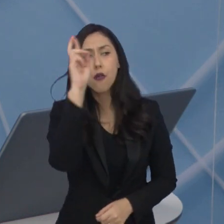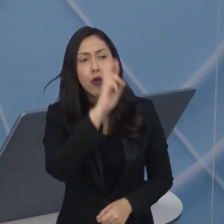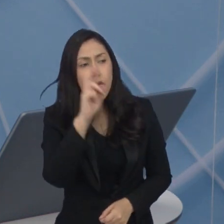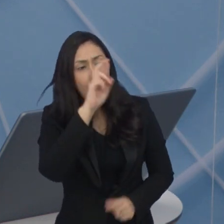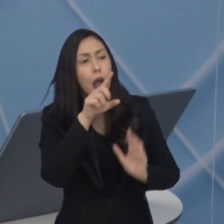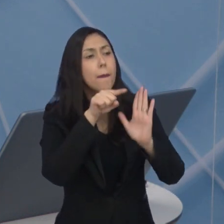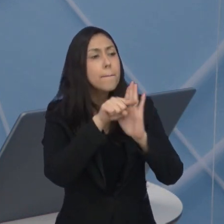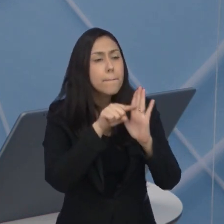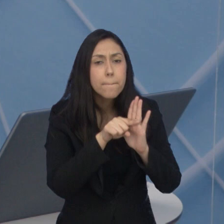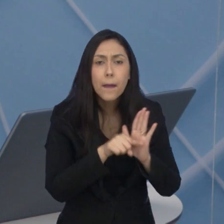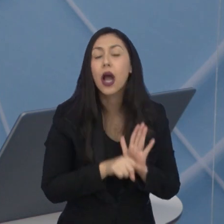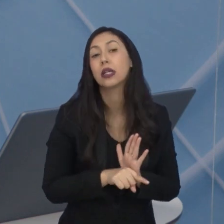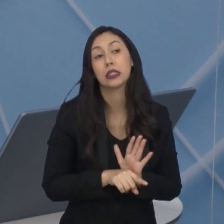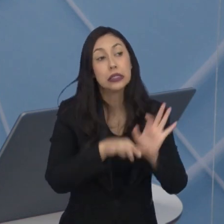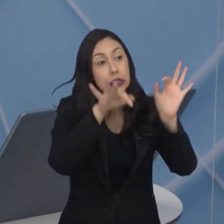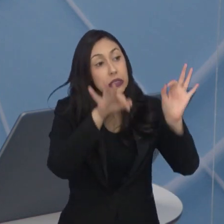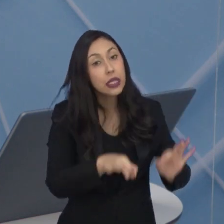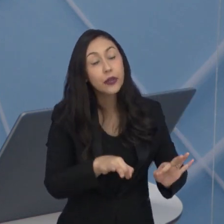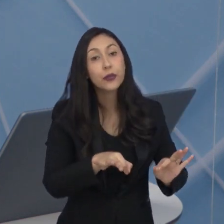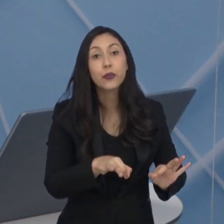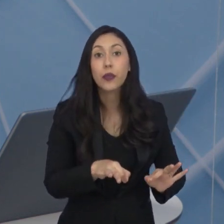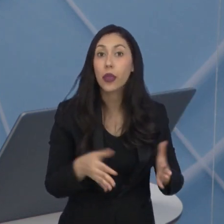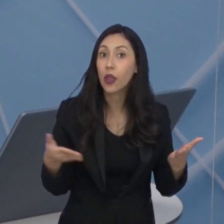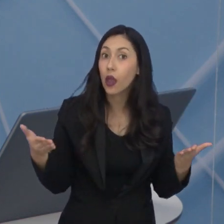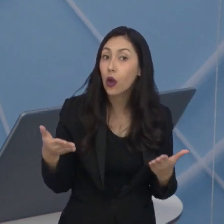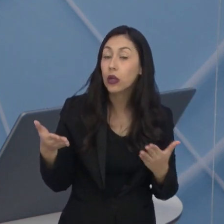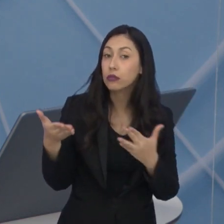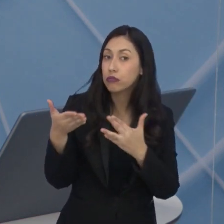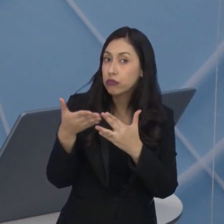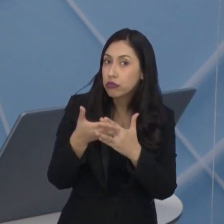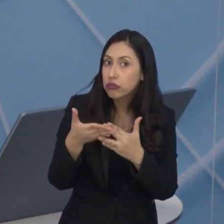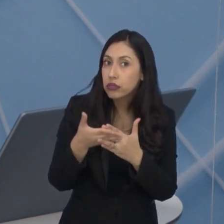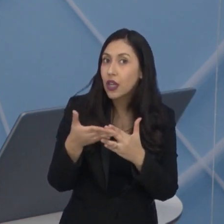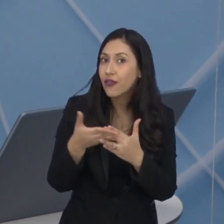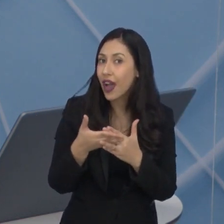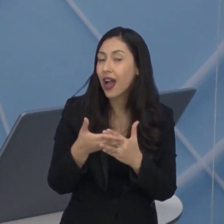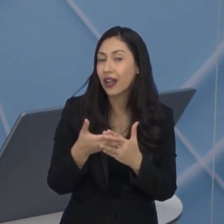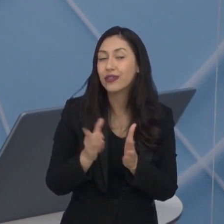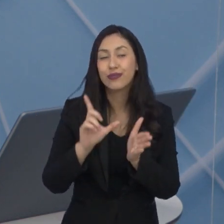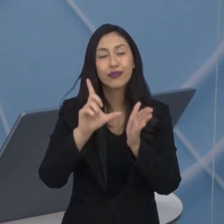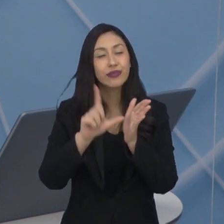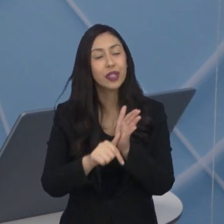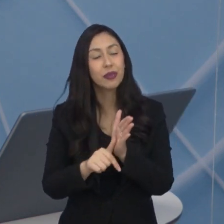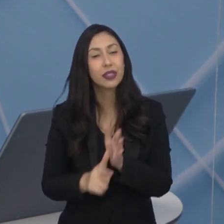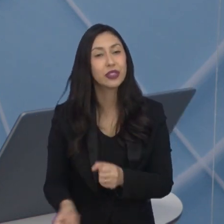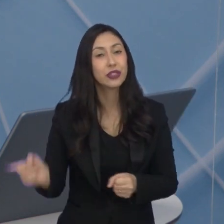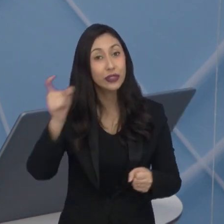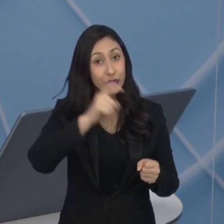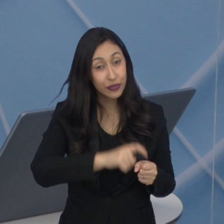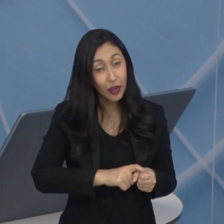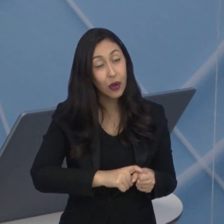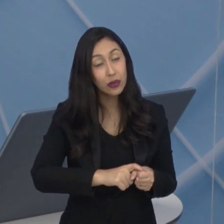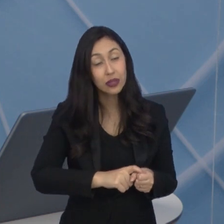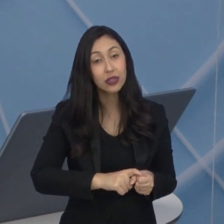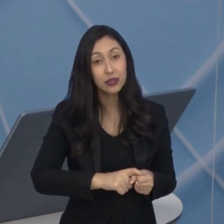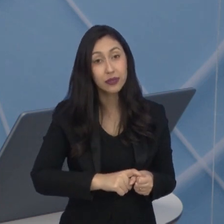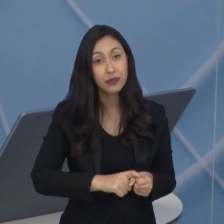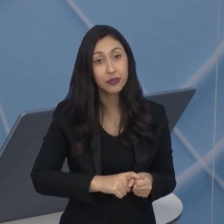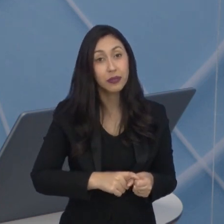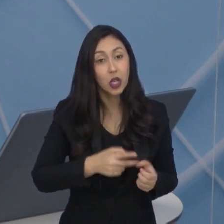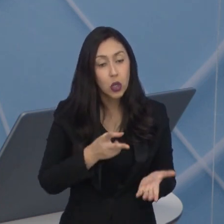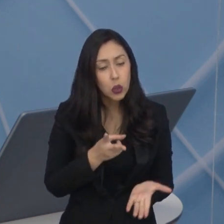imóvel está regular. A gente vai para mais uma pausa, nossa última de hoje, e daqui a pouquinho a gente retorna